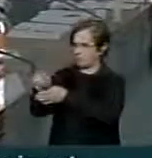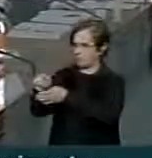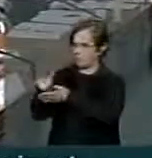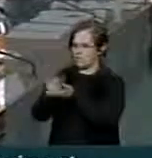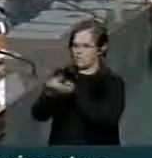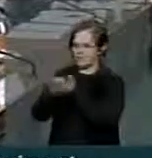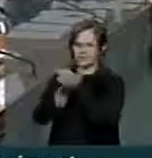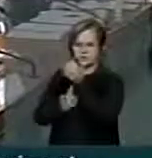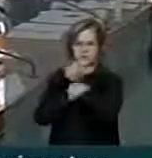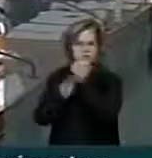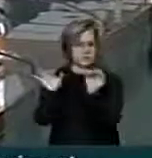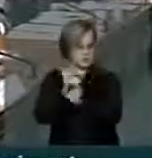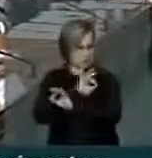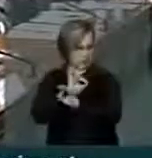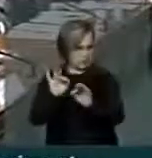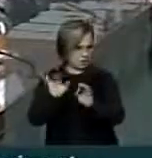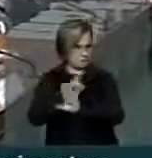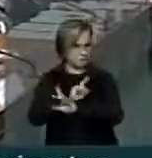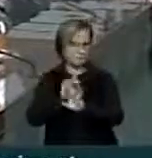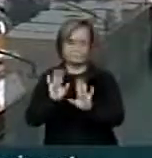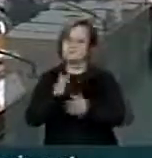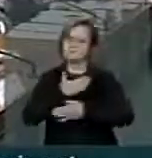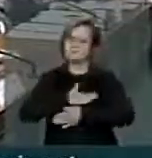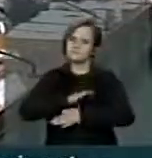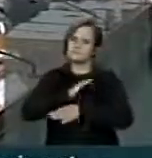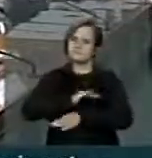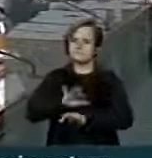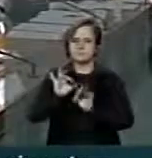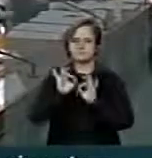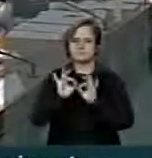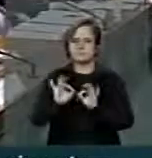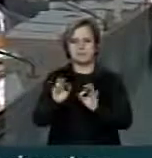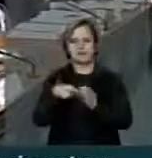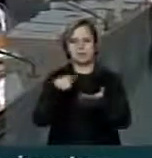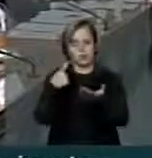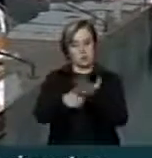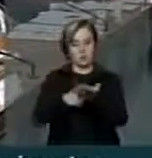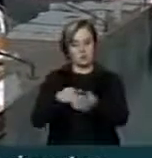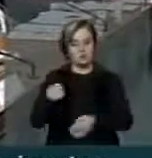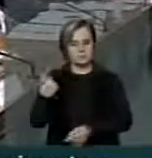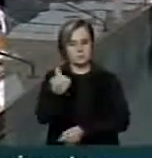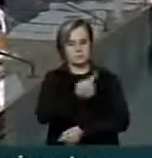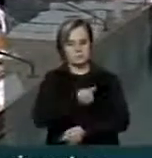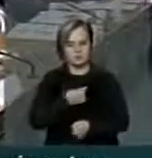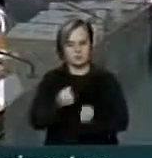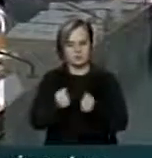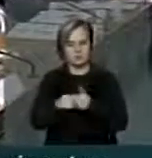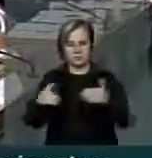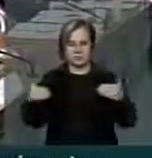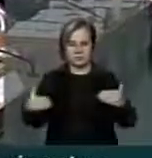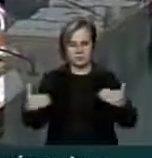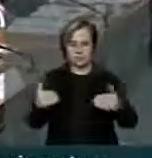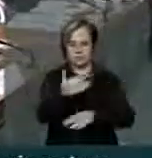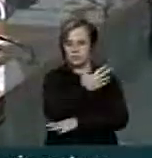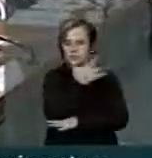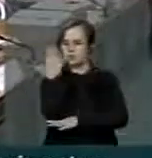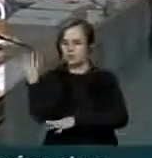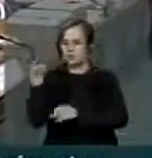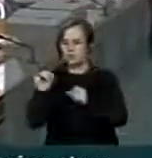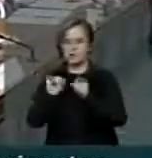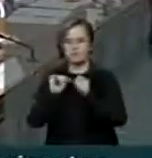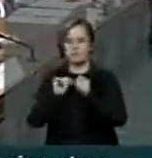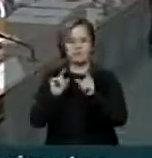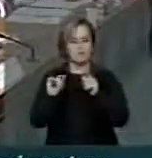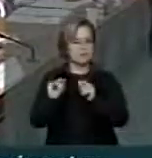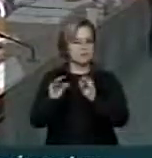jurídica. Tá? Então, isso eu não tenho... isso é um compromisso nosso e, obviamente, fazer dialogar o doutor Vonei